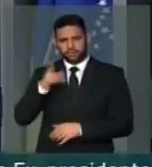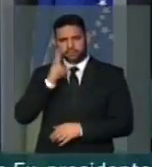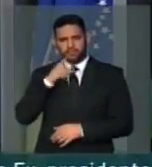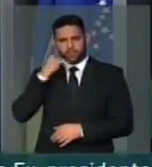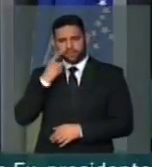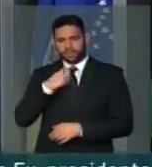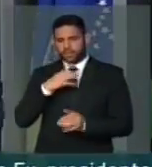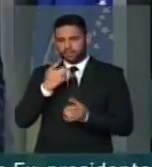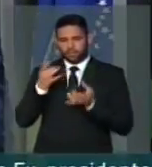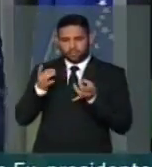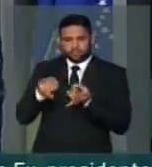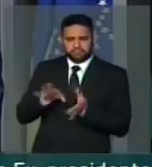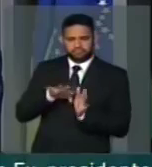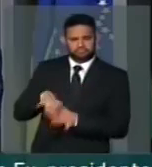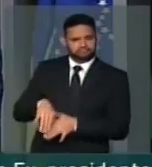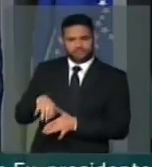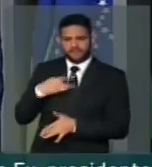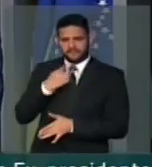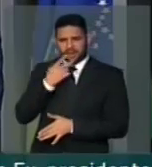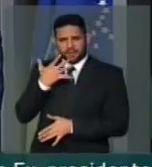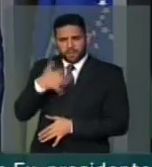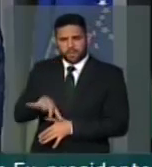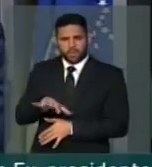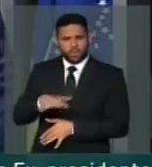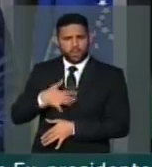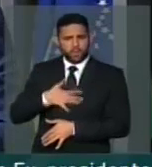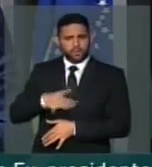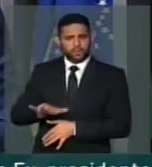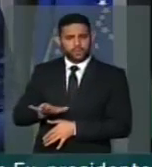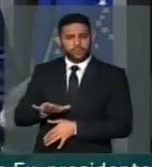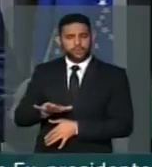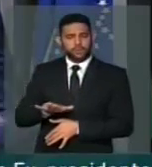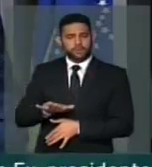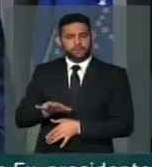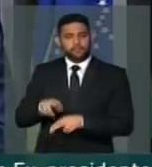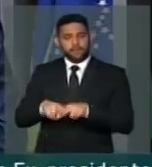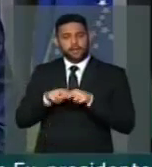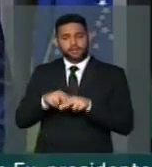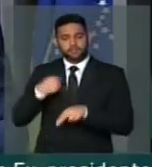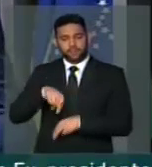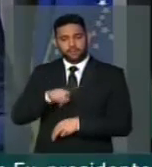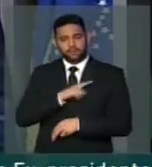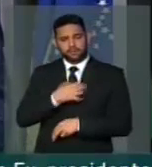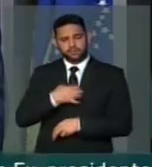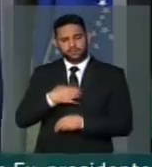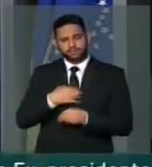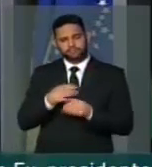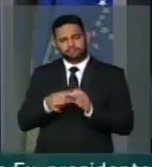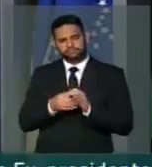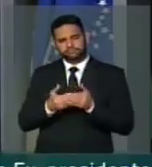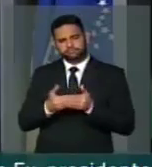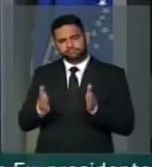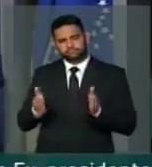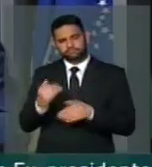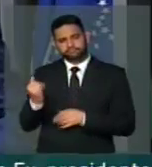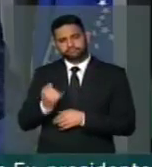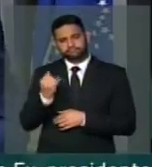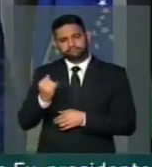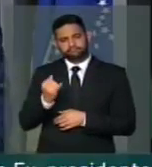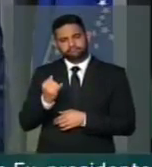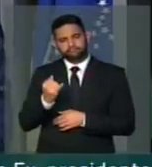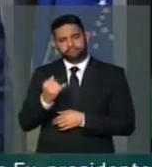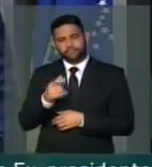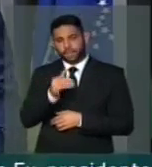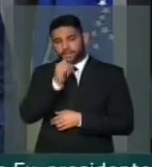ele renegava isso com muita firmeza todos os momentos. Paz para nós deixa uma lacuna extraordinária, uma lacuna